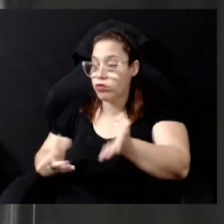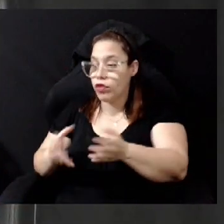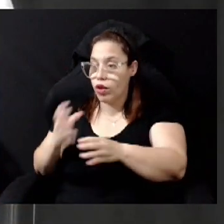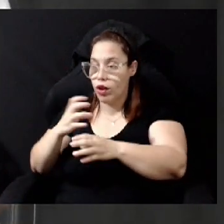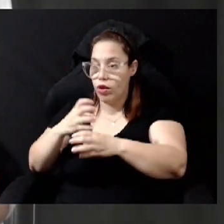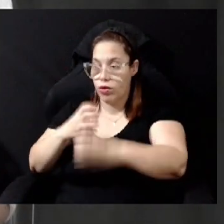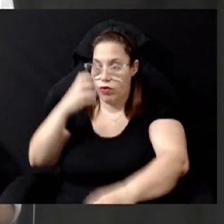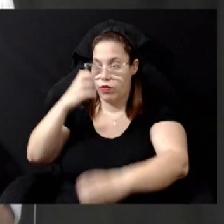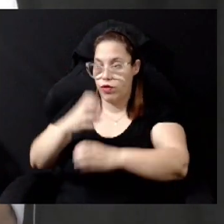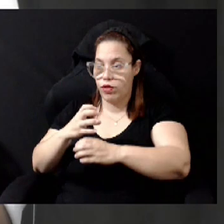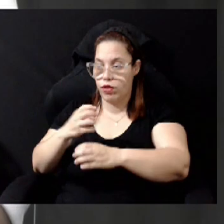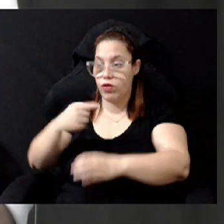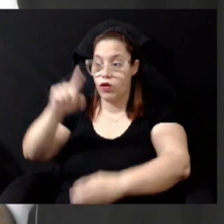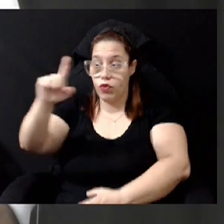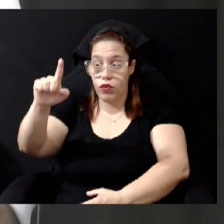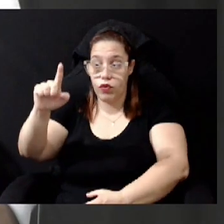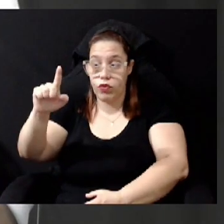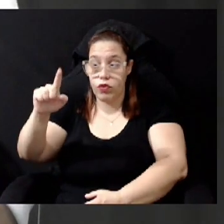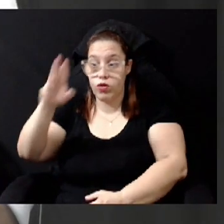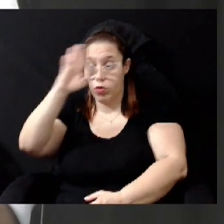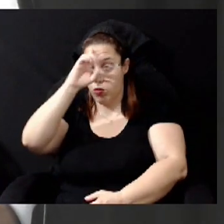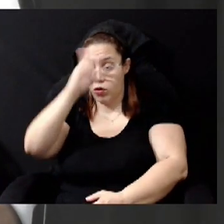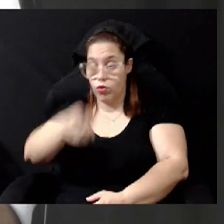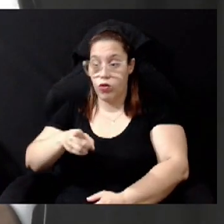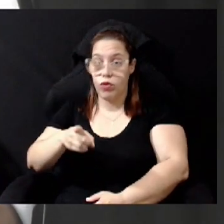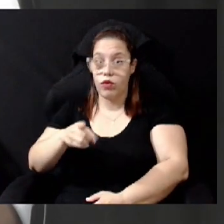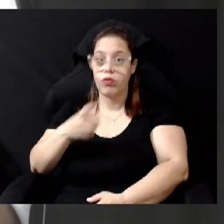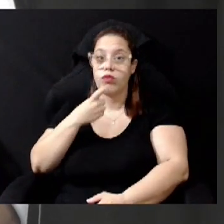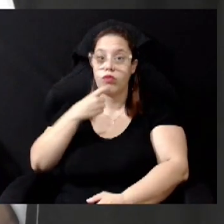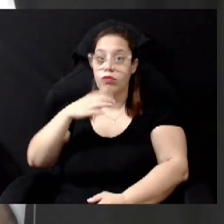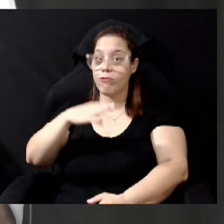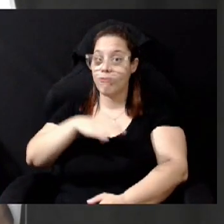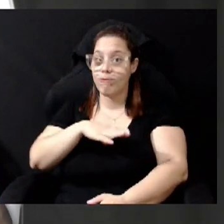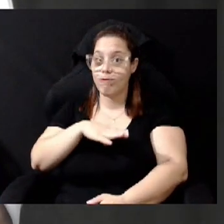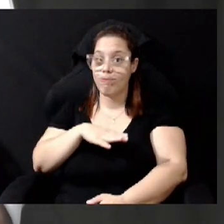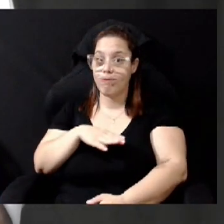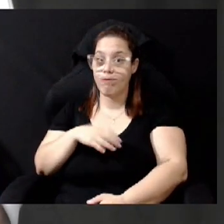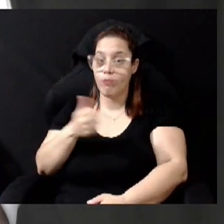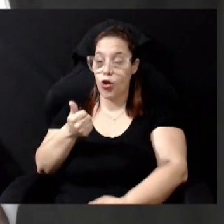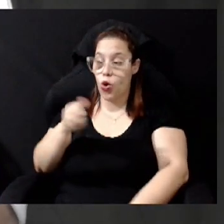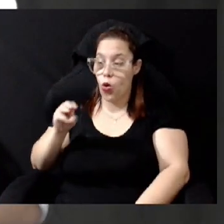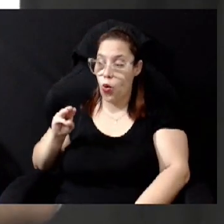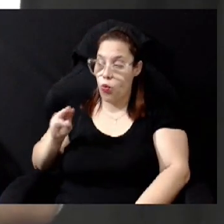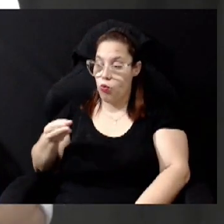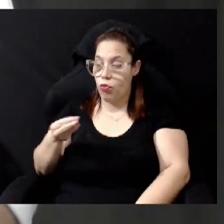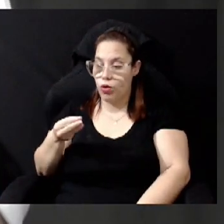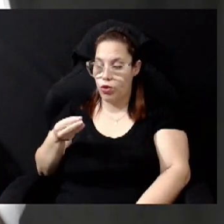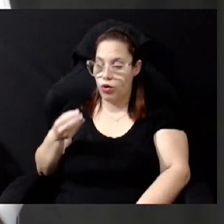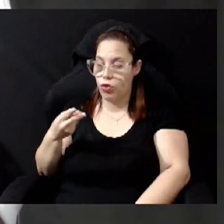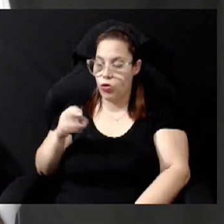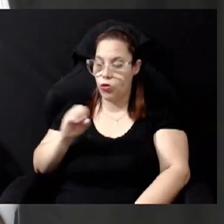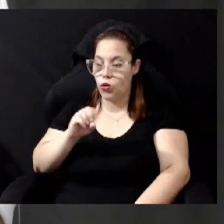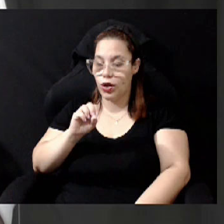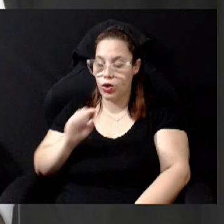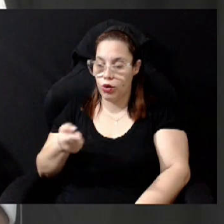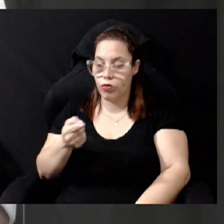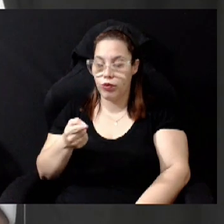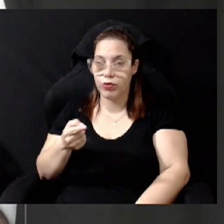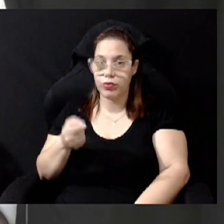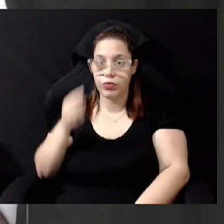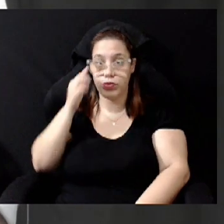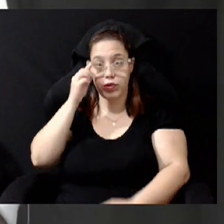até o local e tomam a decisão. E Campinas é uma cidade com mais de 1.200.000 habitantes, ou seja, nós crescemos muito, é